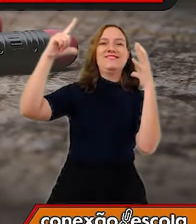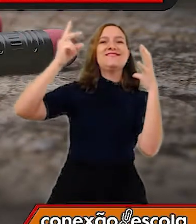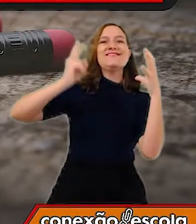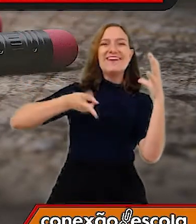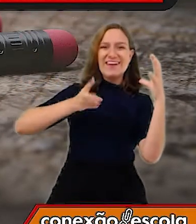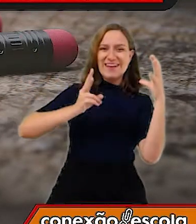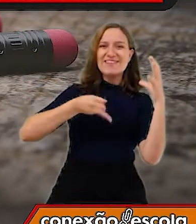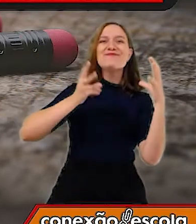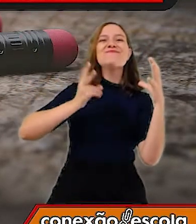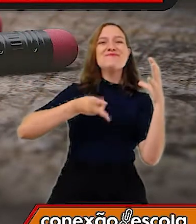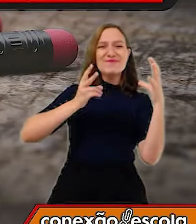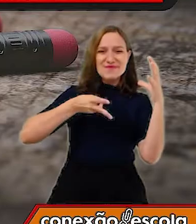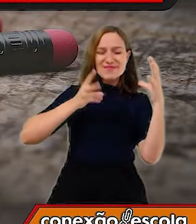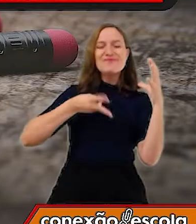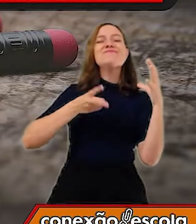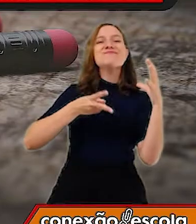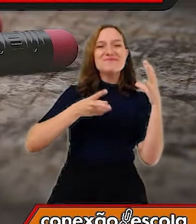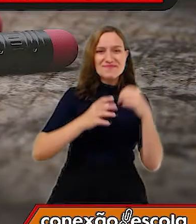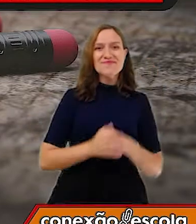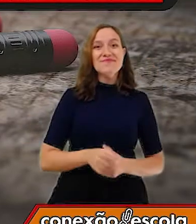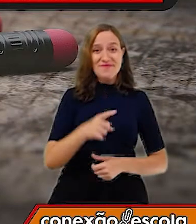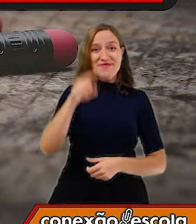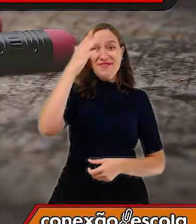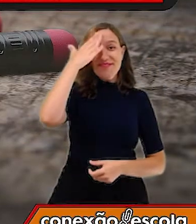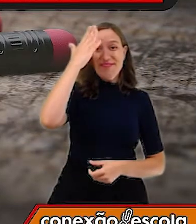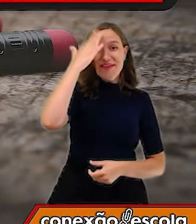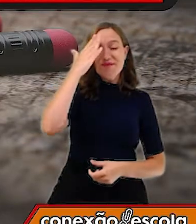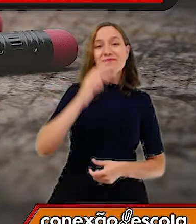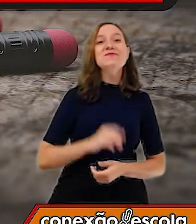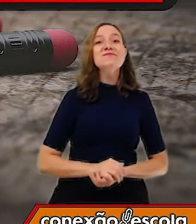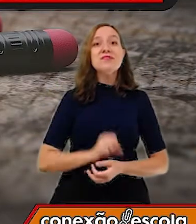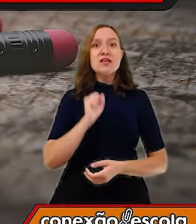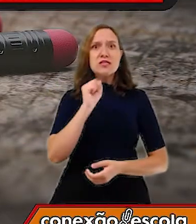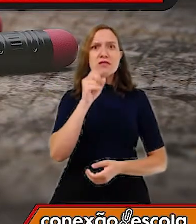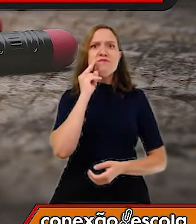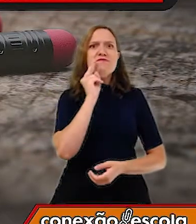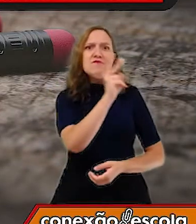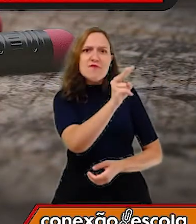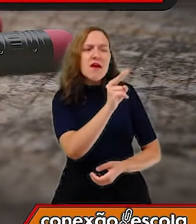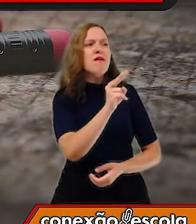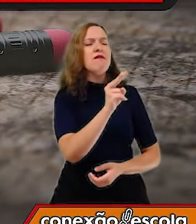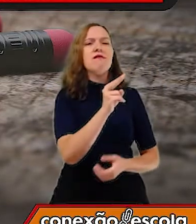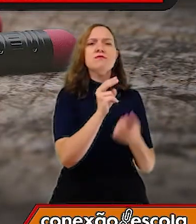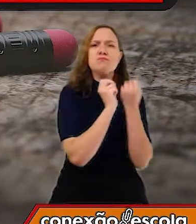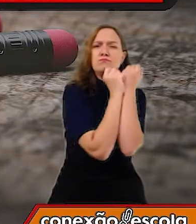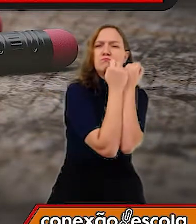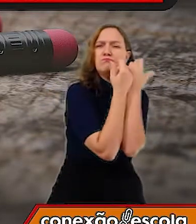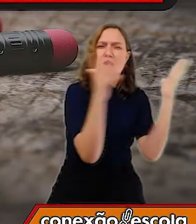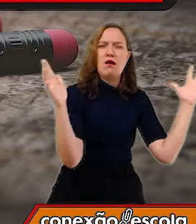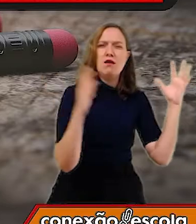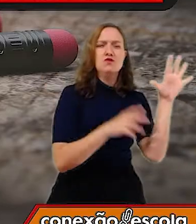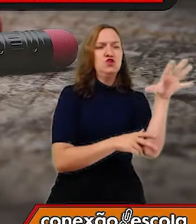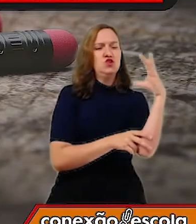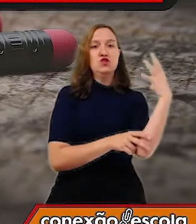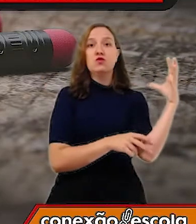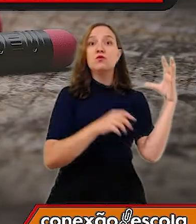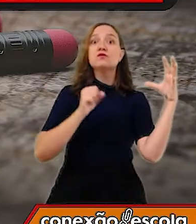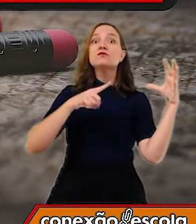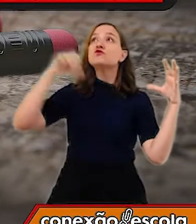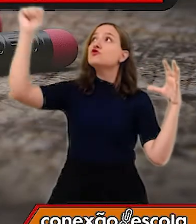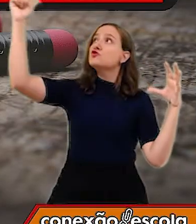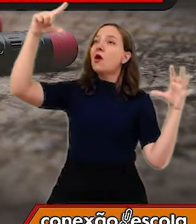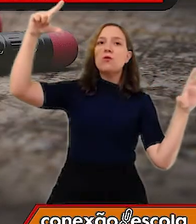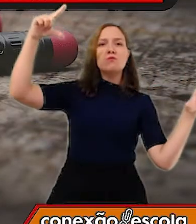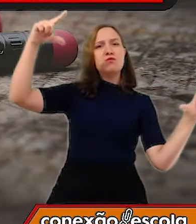o girassol vira para o sol, sabia? Se você vê uma plantação de girassóis, se o sol estiver desse